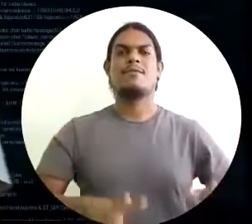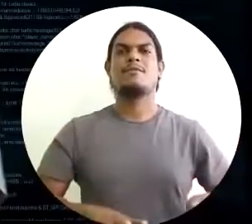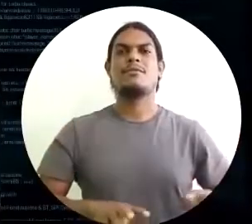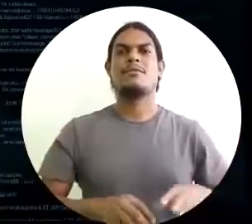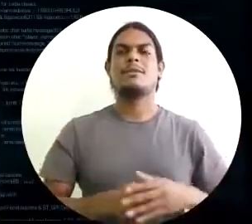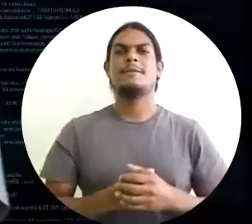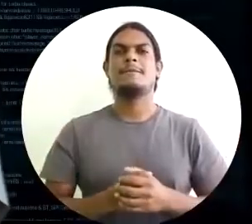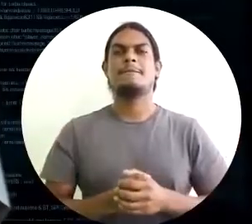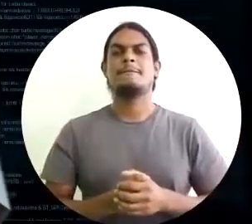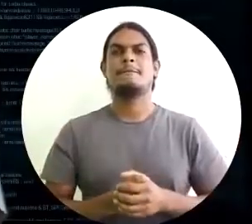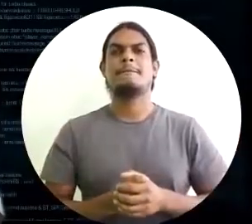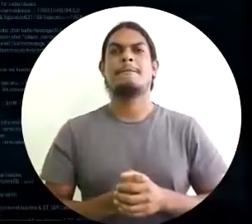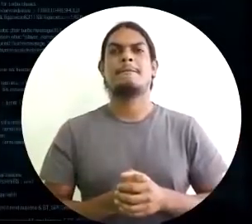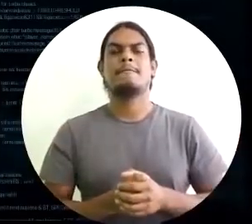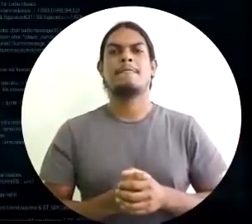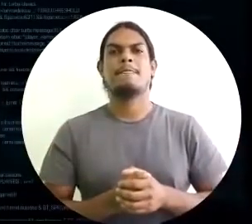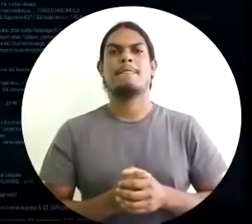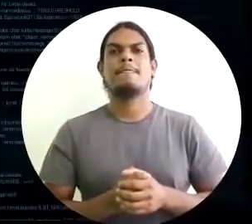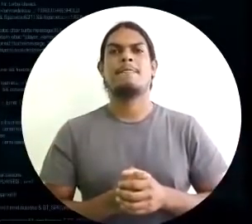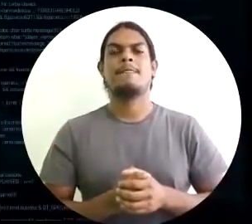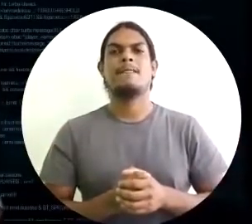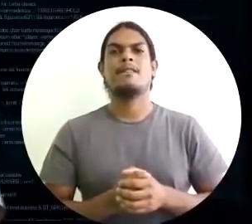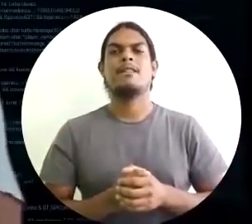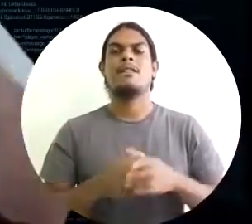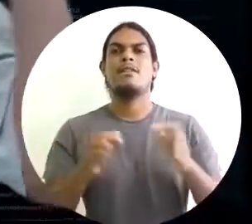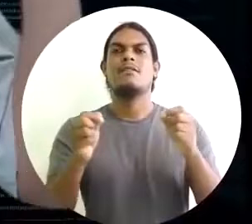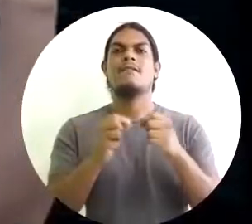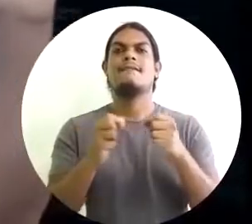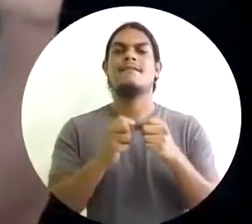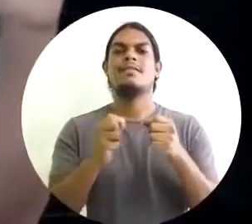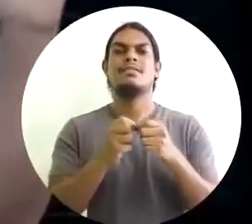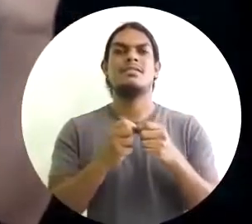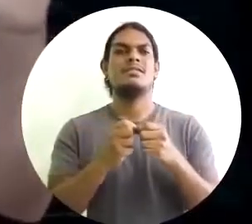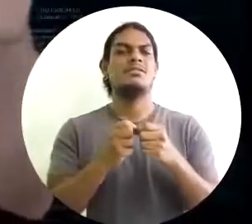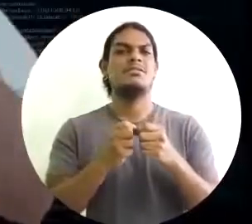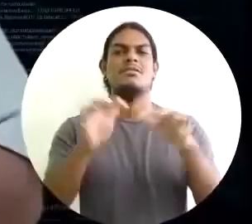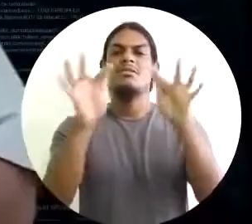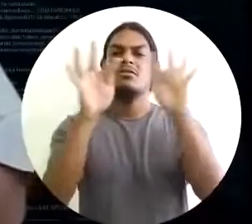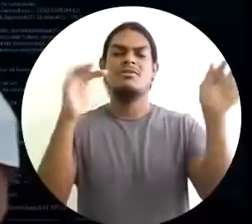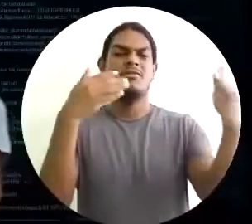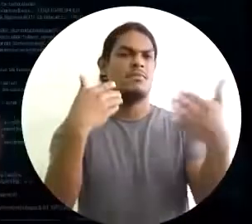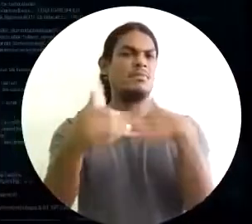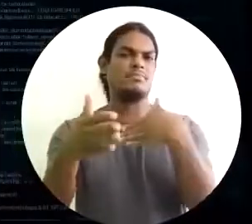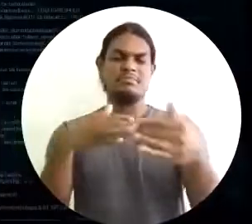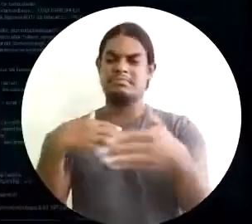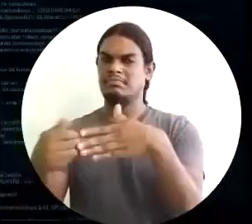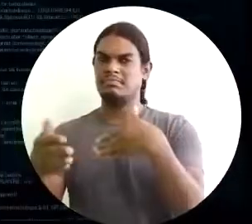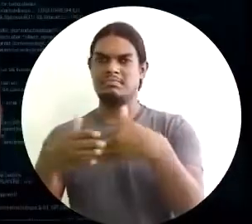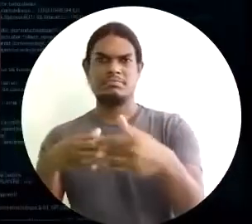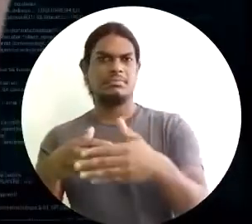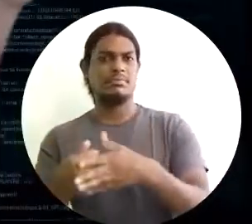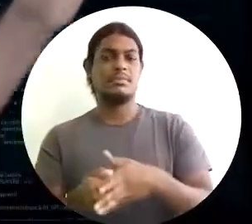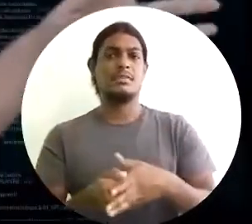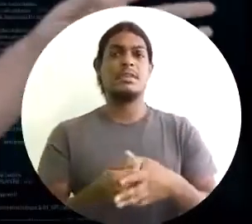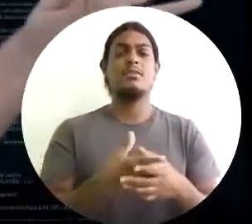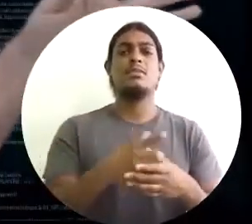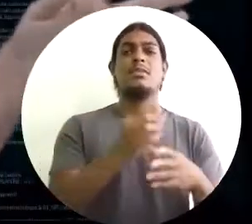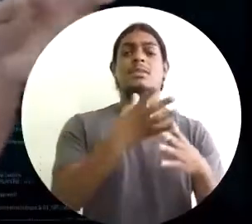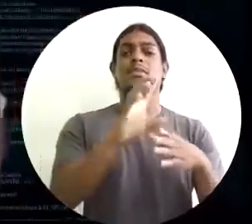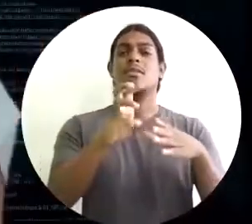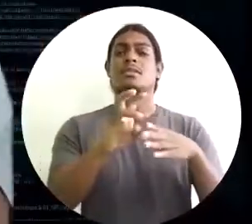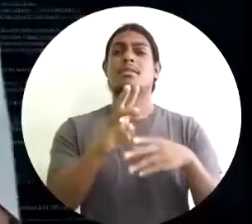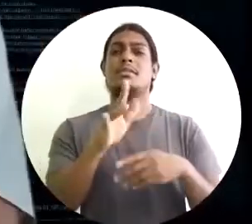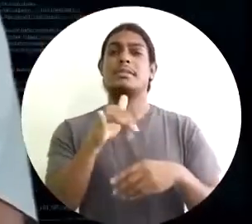navegador para olhar as páginas web, ela fazia de seu próprio jeito. Então você tinha que um site funcionava bem para